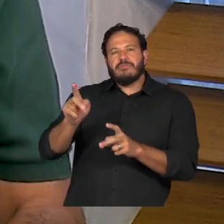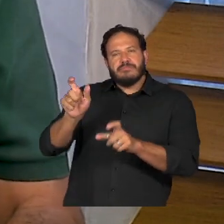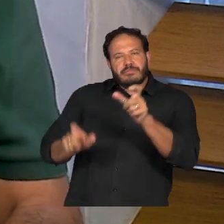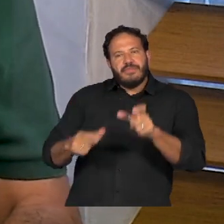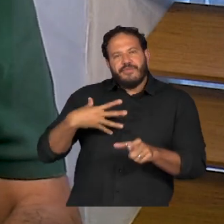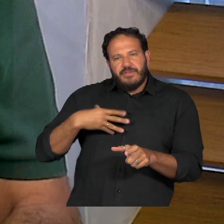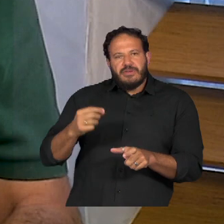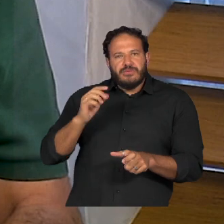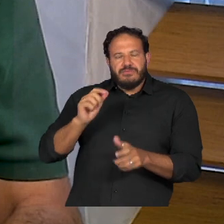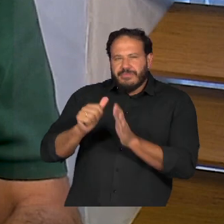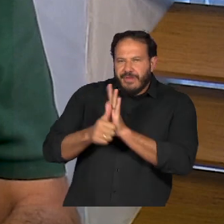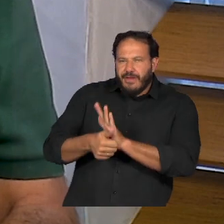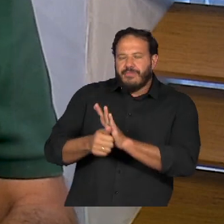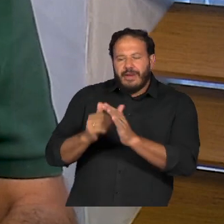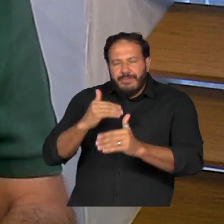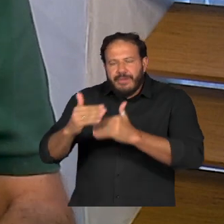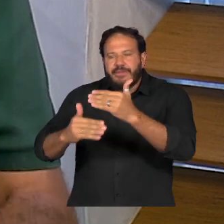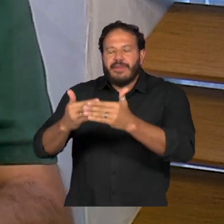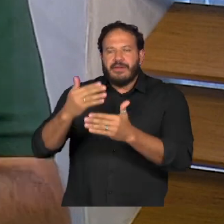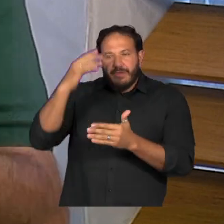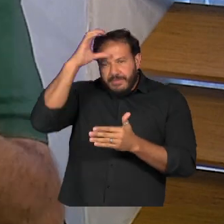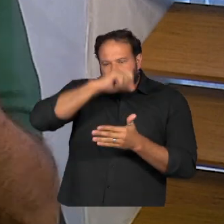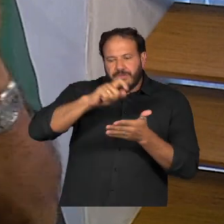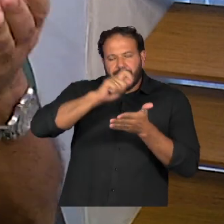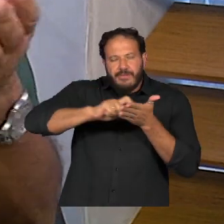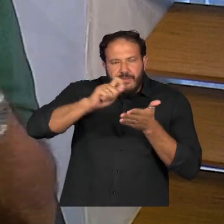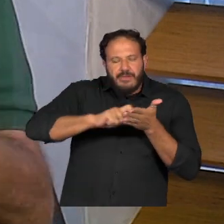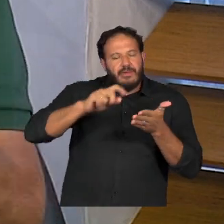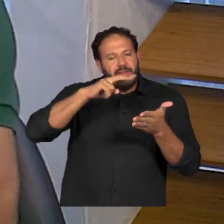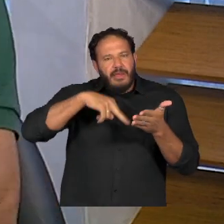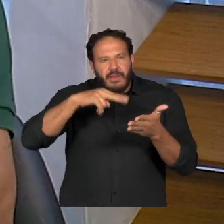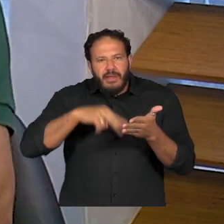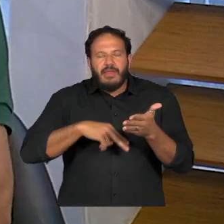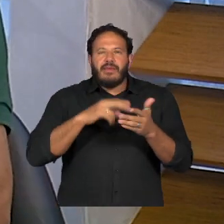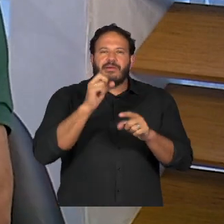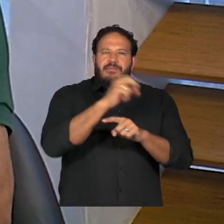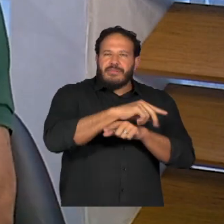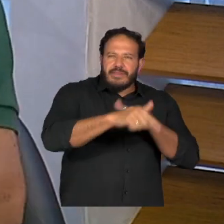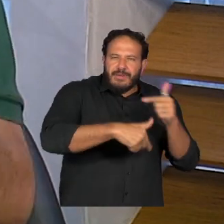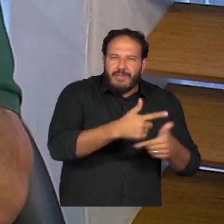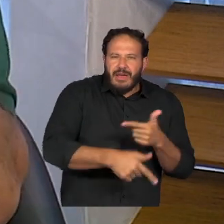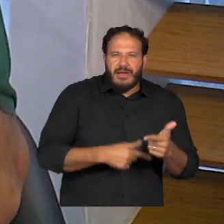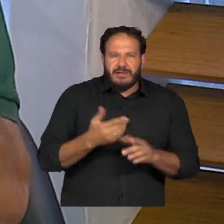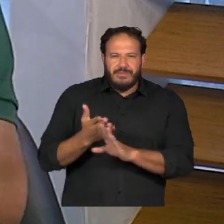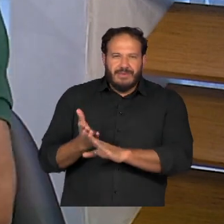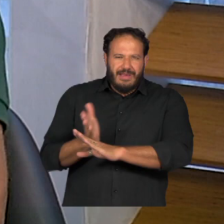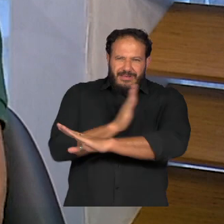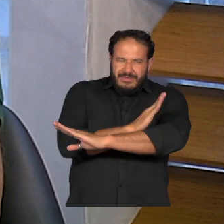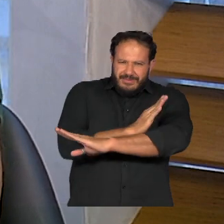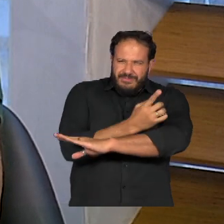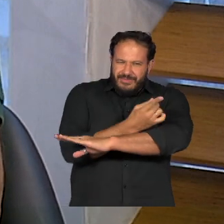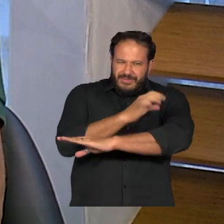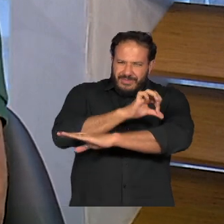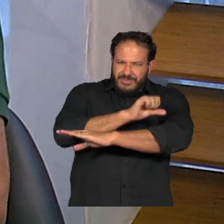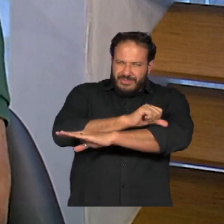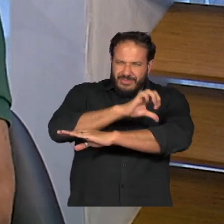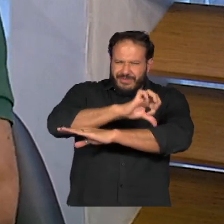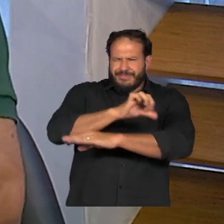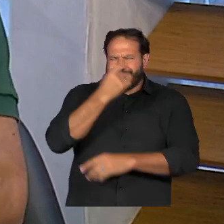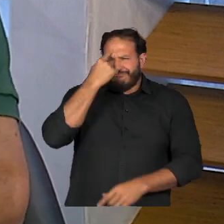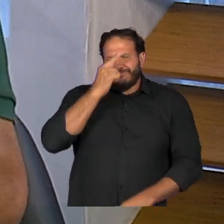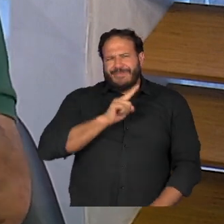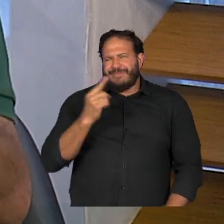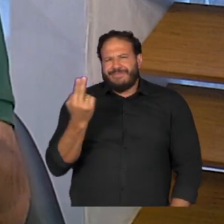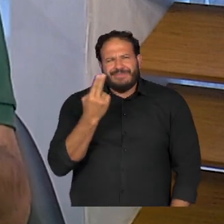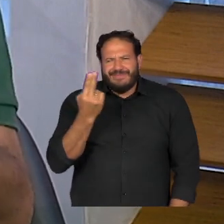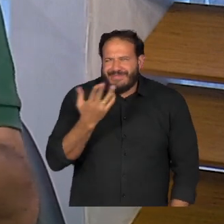trabalhando aprendendo a ler escrever o que naquela época parecia alguma coisa quase impensável então